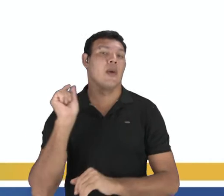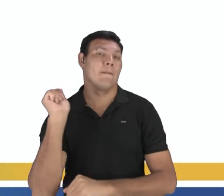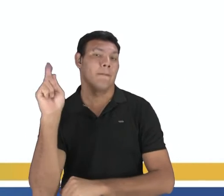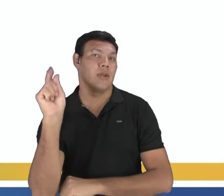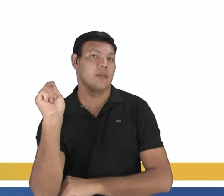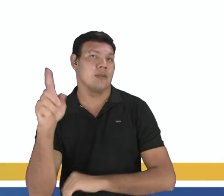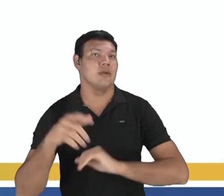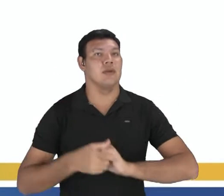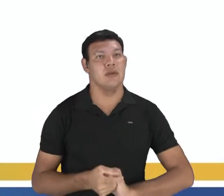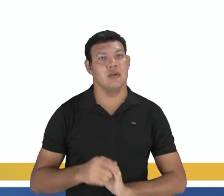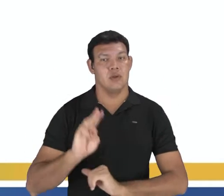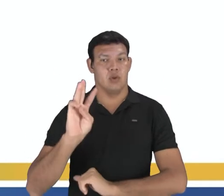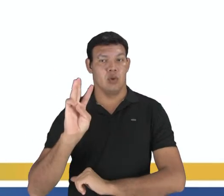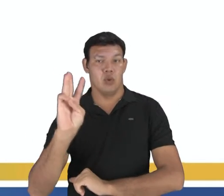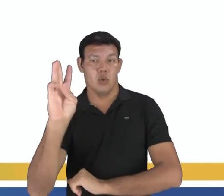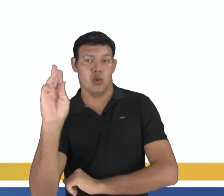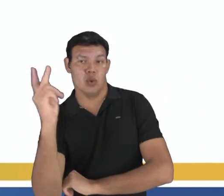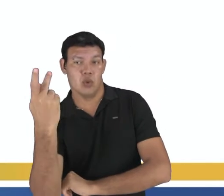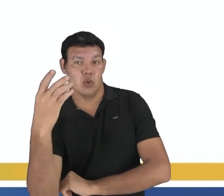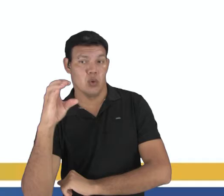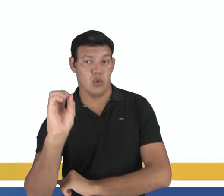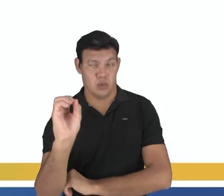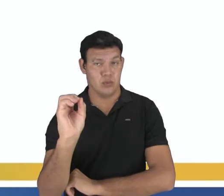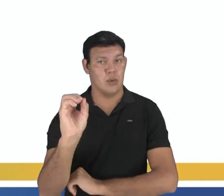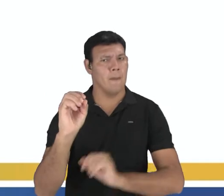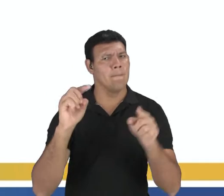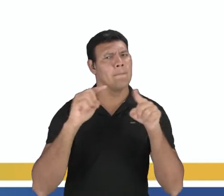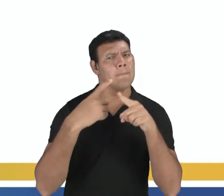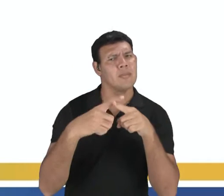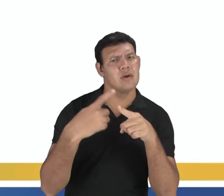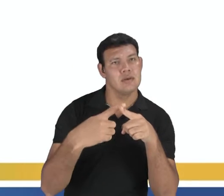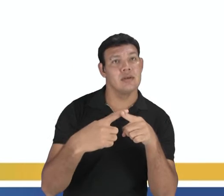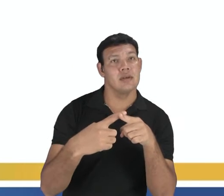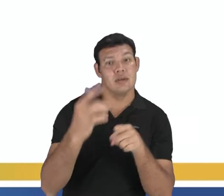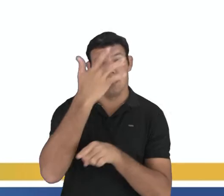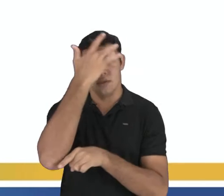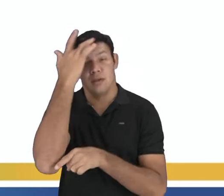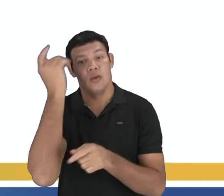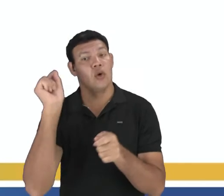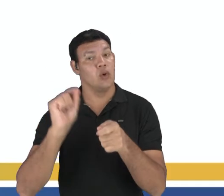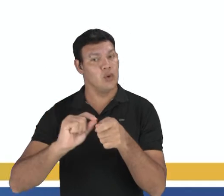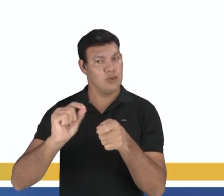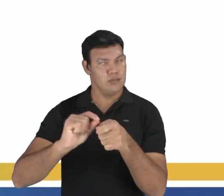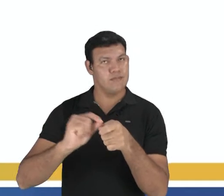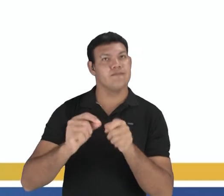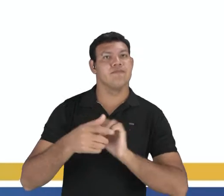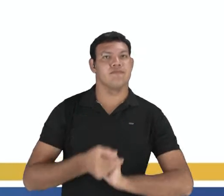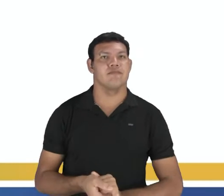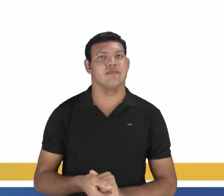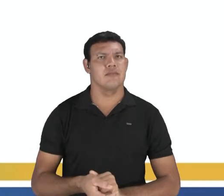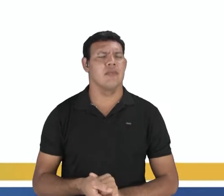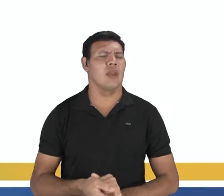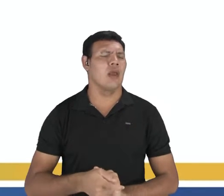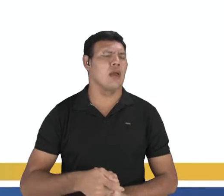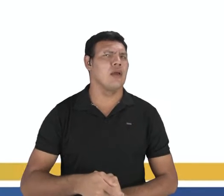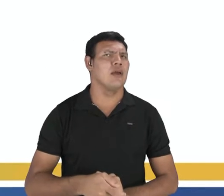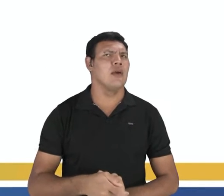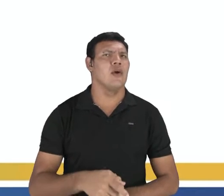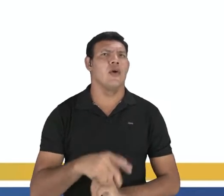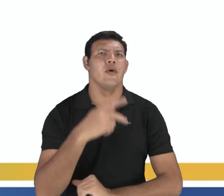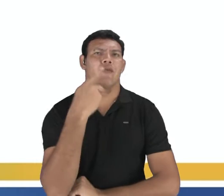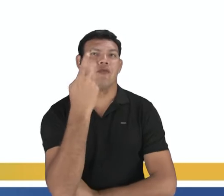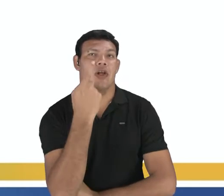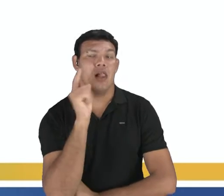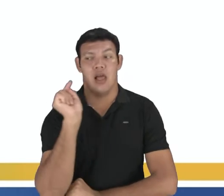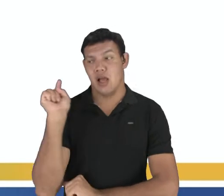tô usando um por quê porque alguém está fazendo algo Quem estava falando com ela